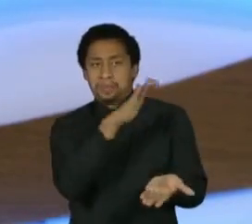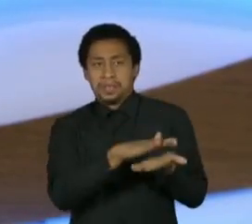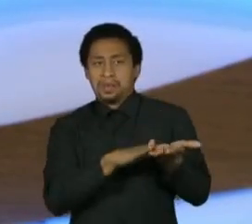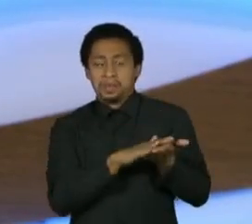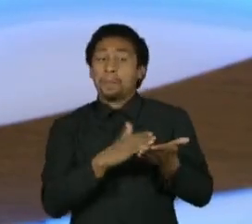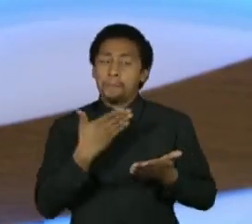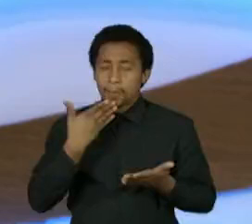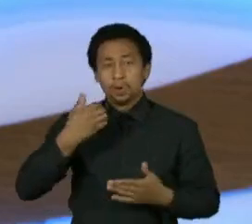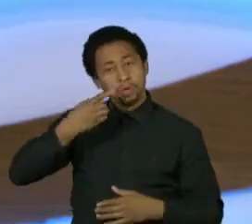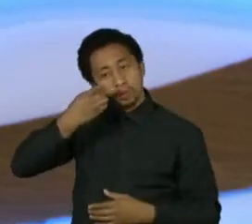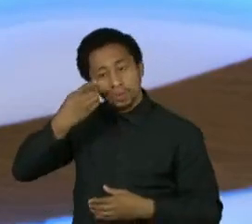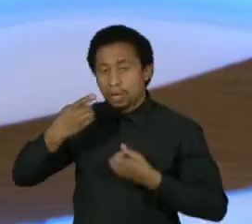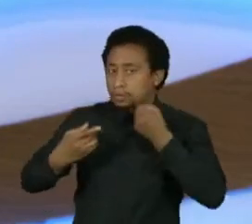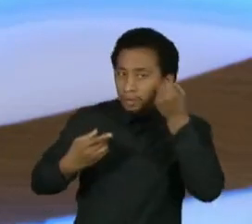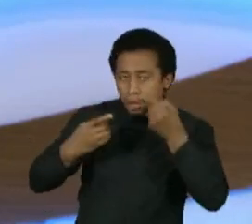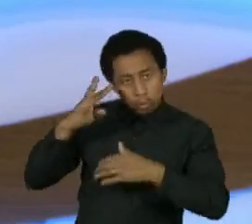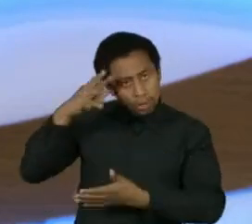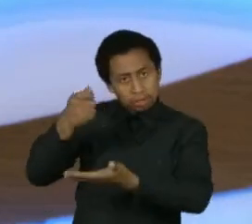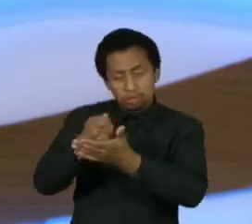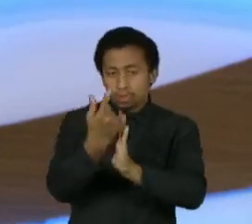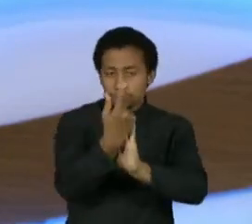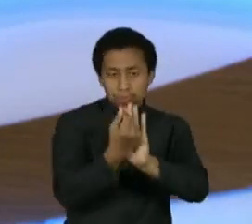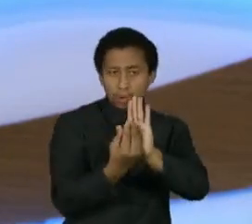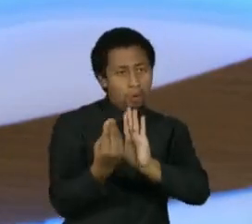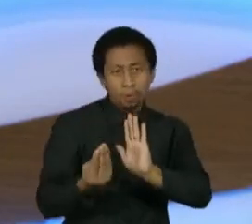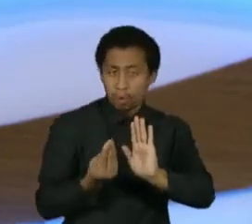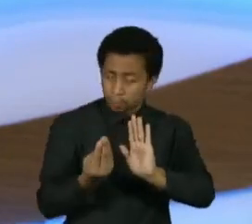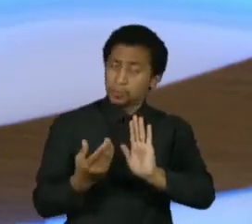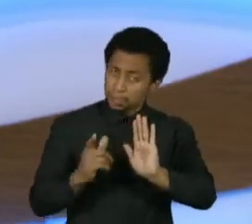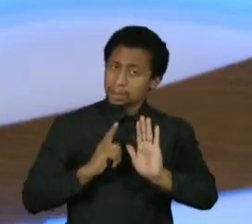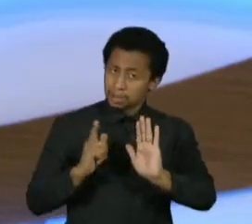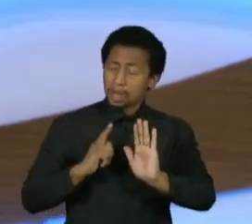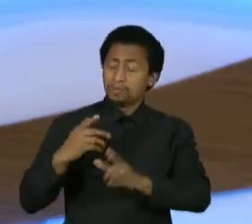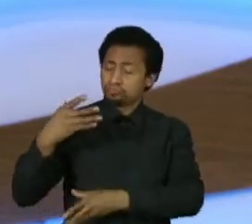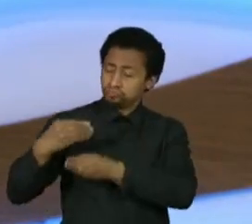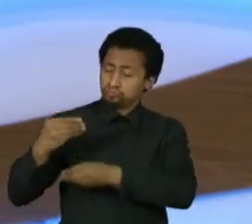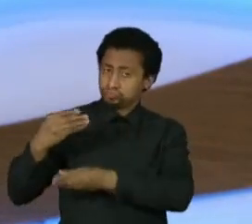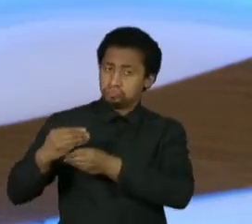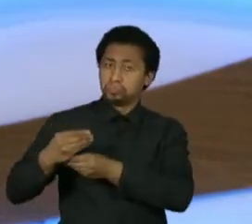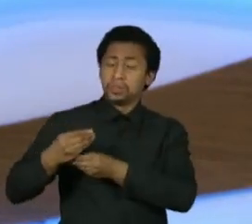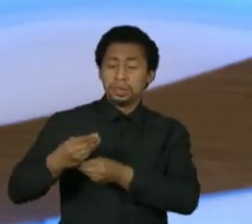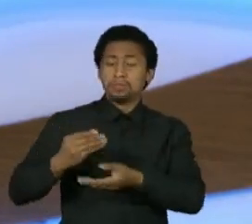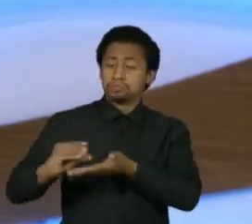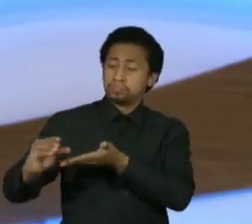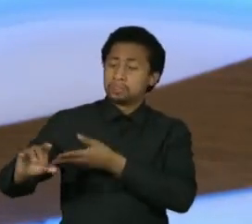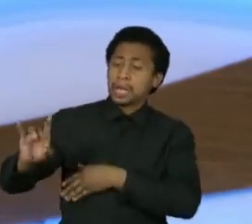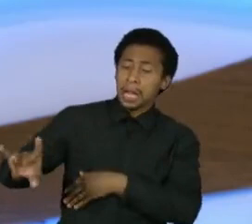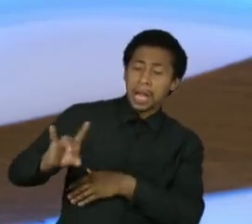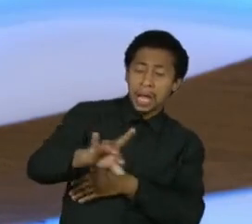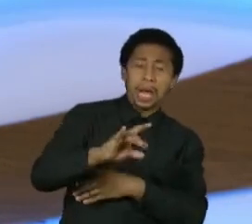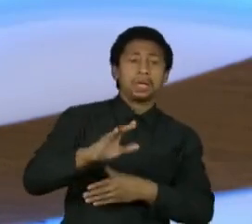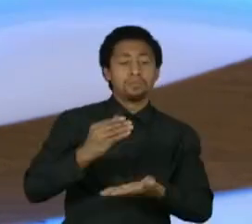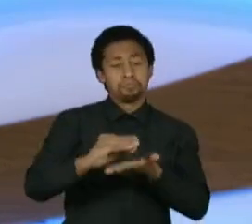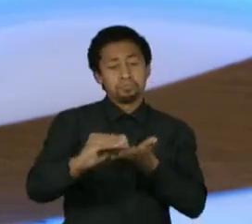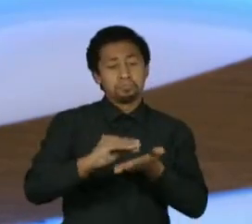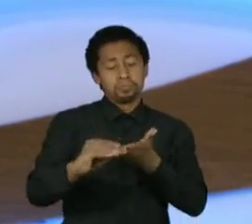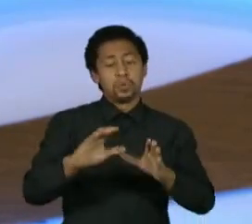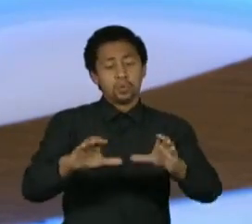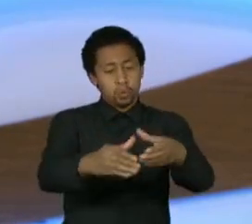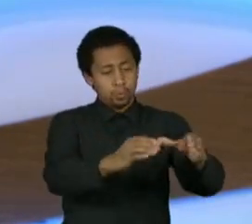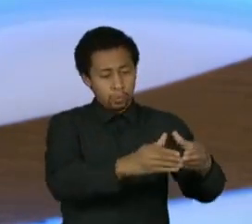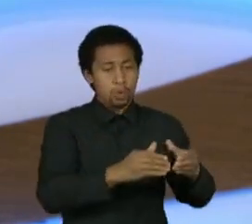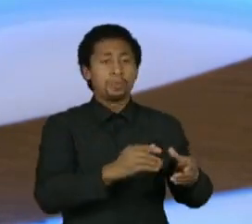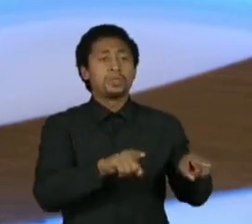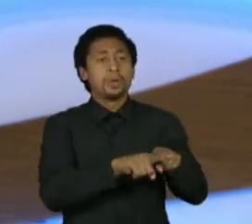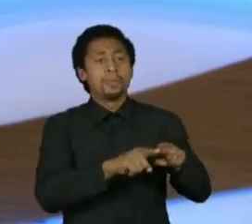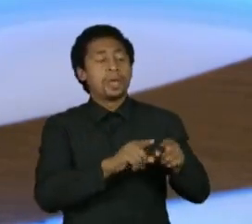poder de definição do orçamento através das emendas individuais, das emendas de bancada, das emendas de comissão e das emendas de relator. E um